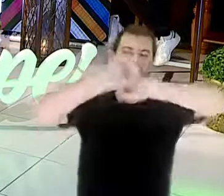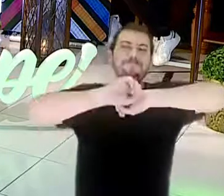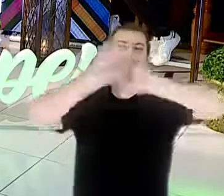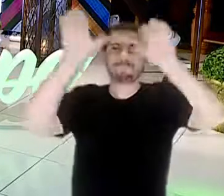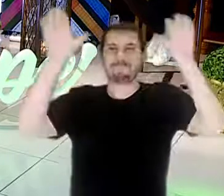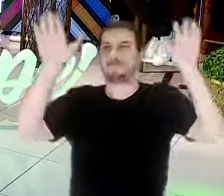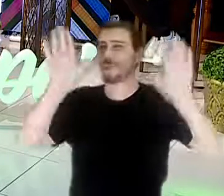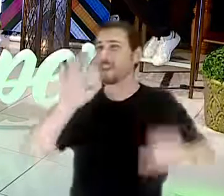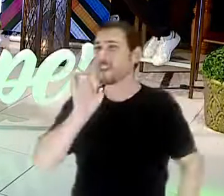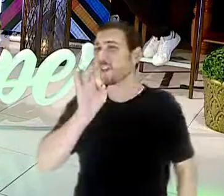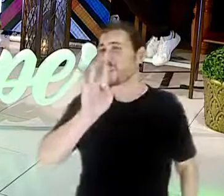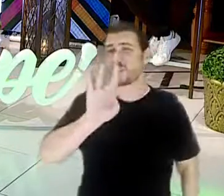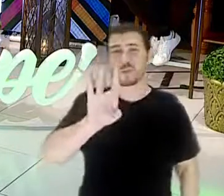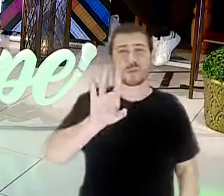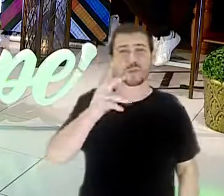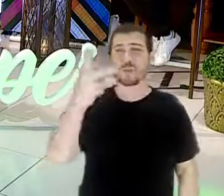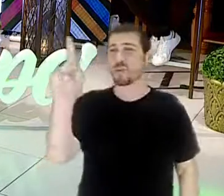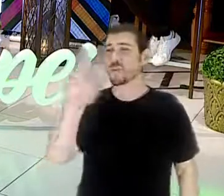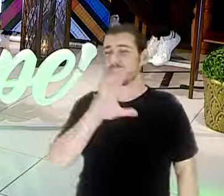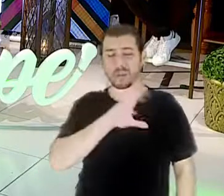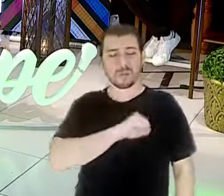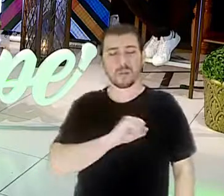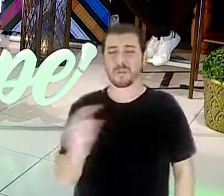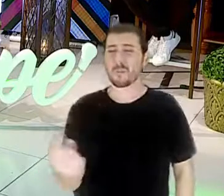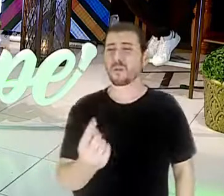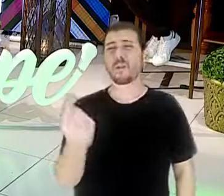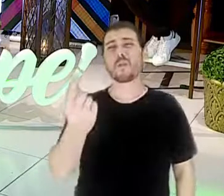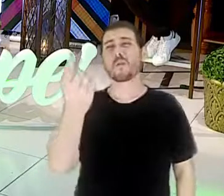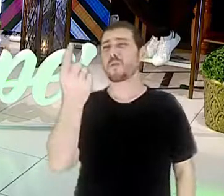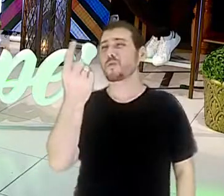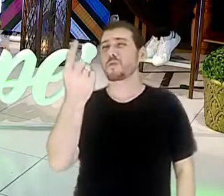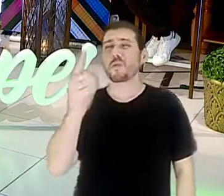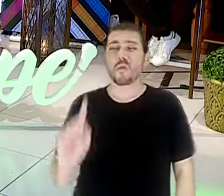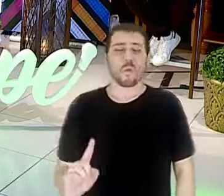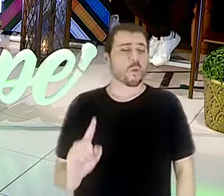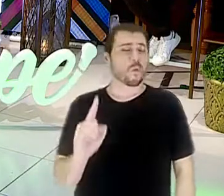só teu amor me